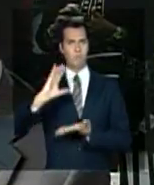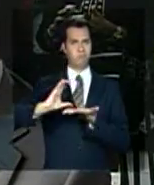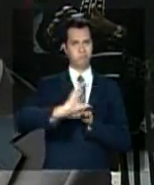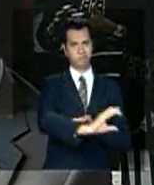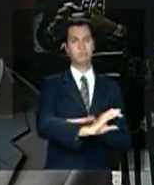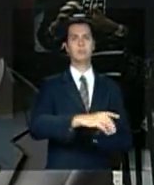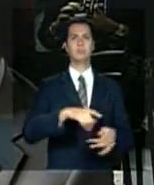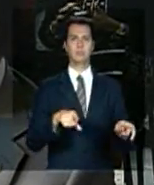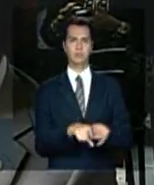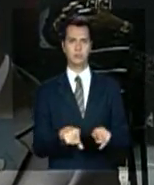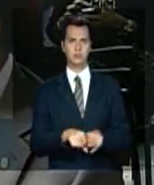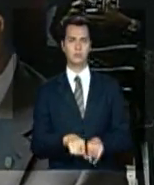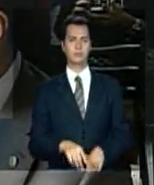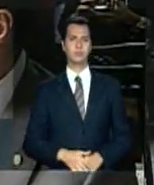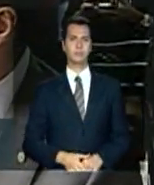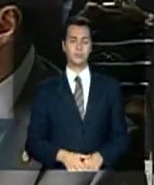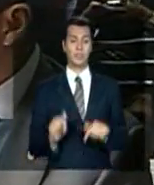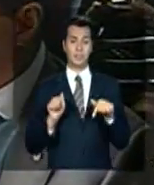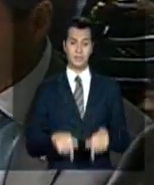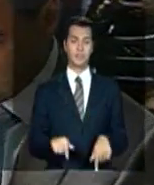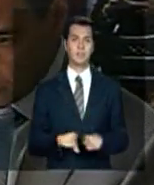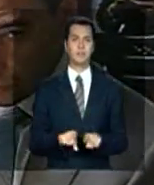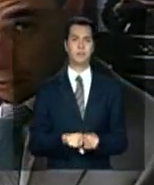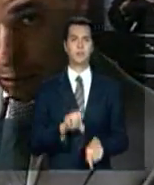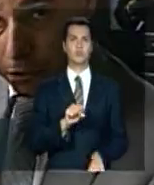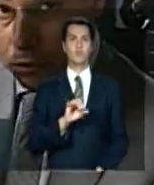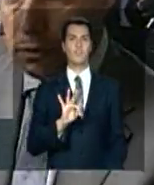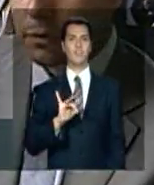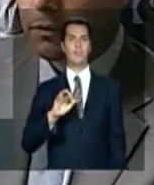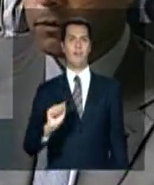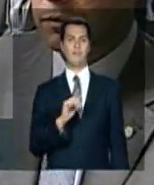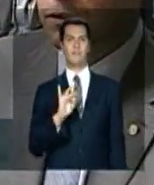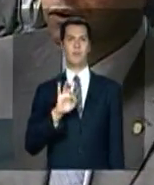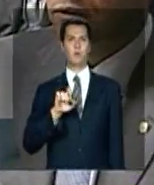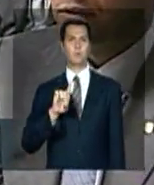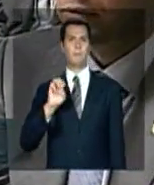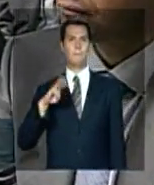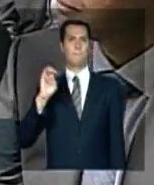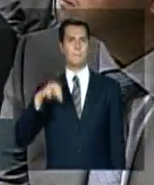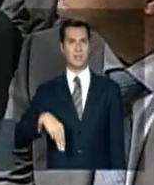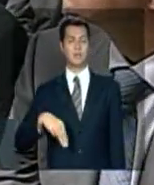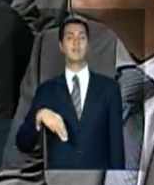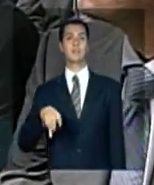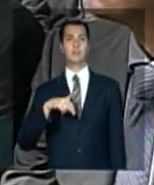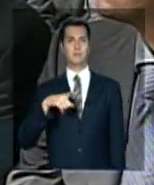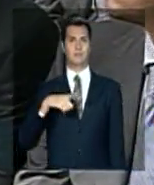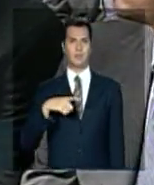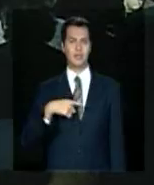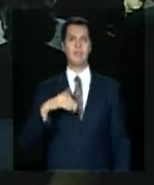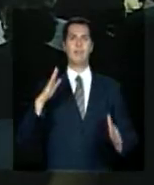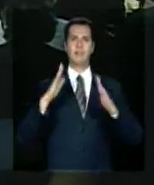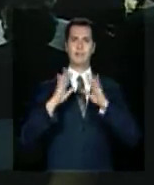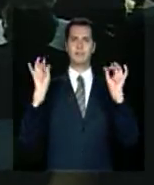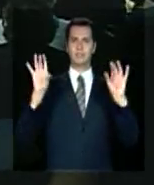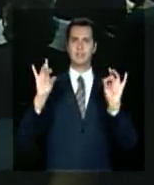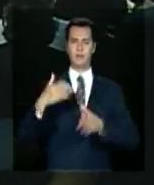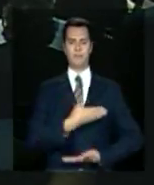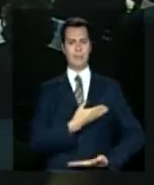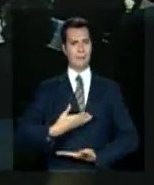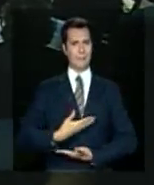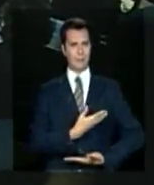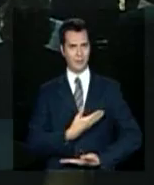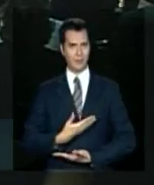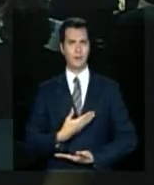esses leitos de UCI aqui no Sofia Feldman até a casa da gestante e do bebê Nós visitamos a casa gestão do bebê várias